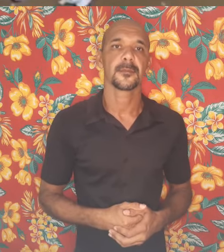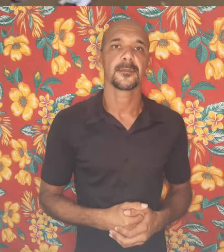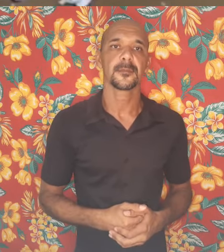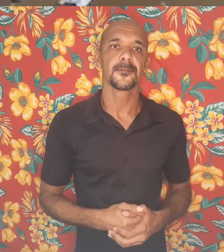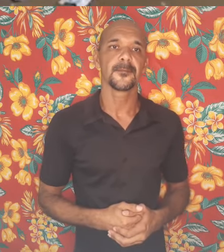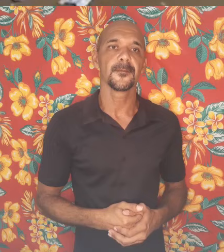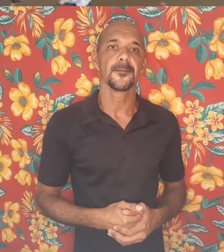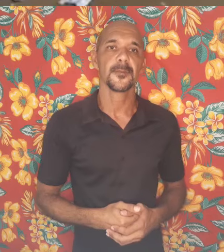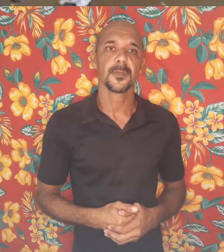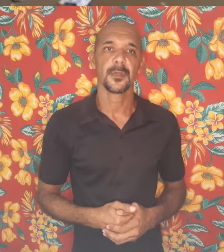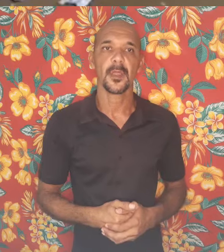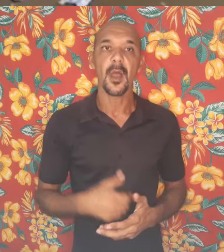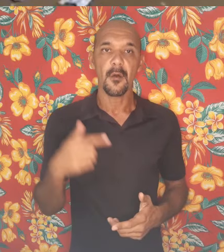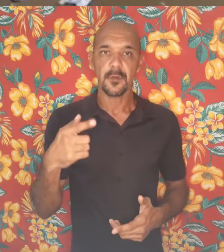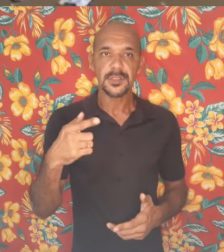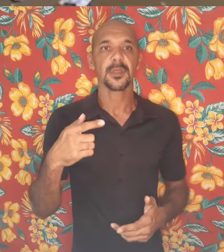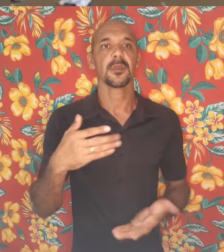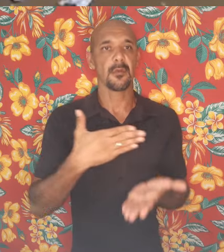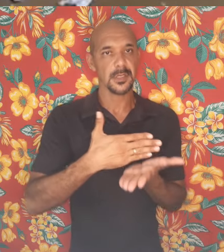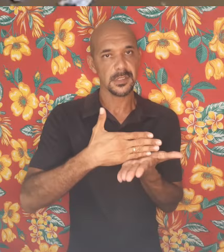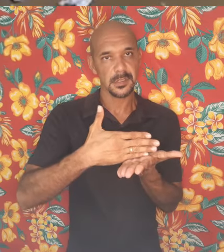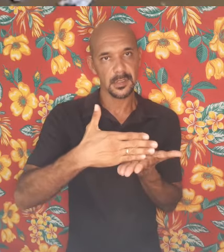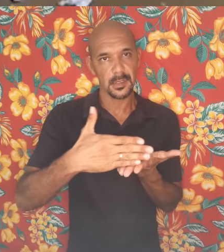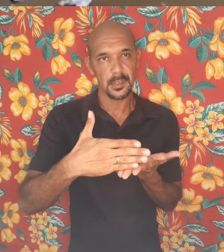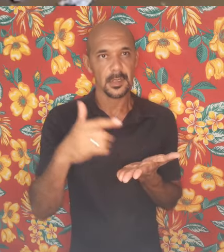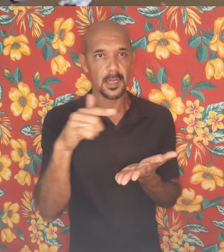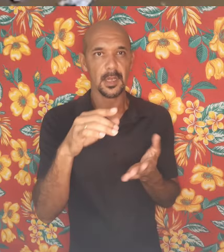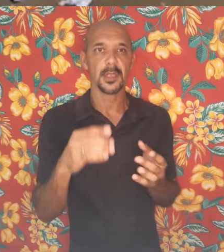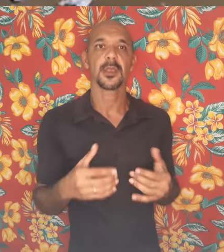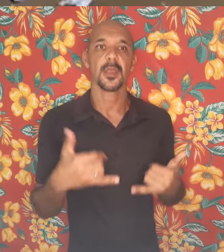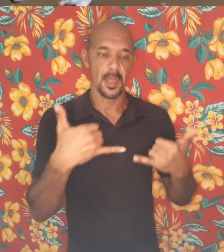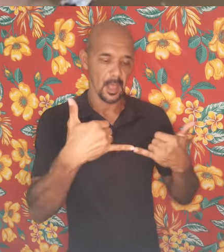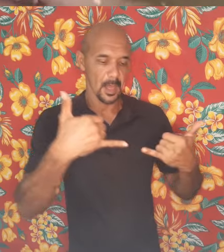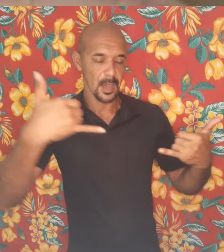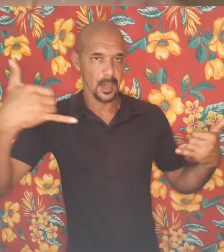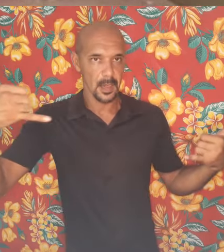Você vai seguindo aqui, ó, toda a linha que você acabou de desenhar.